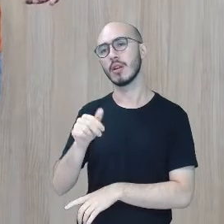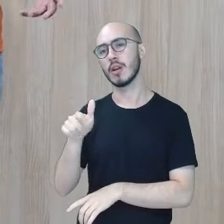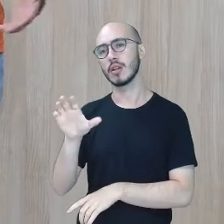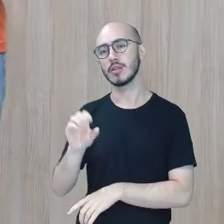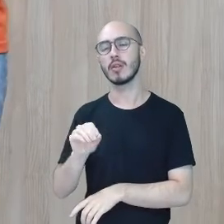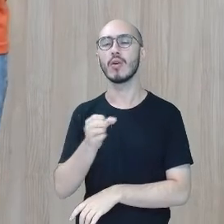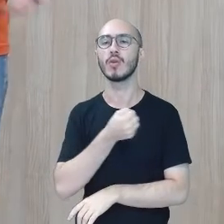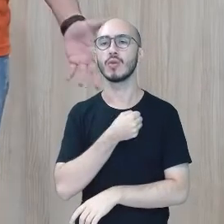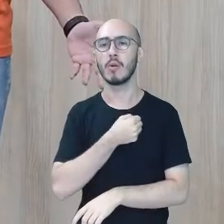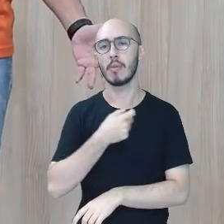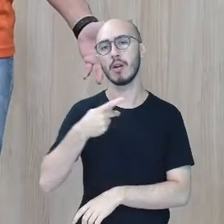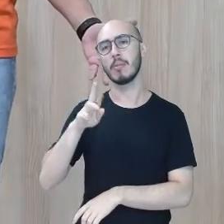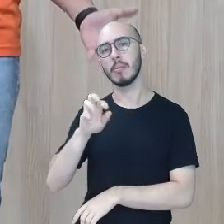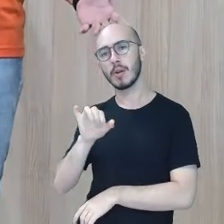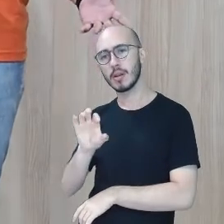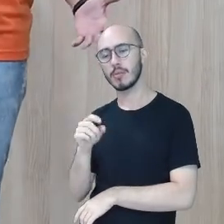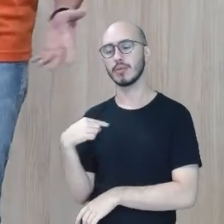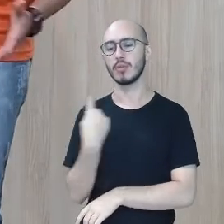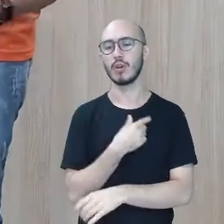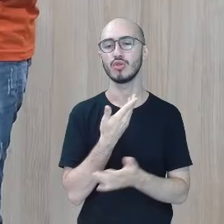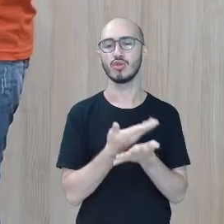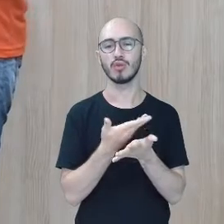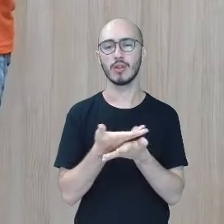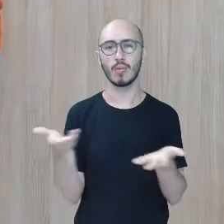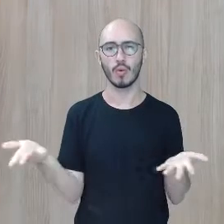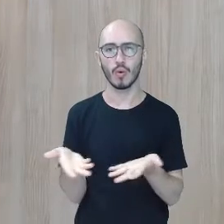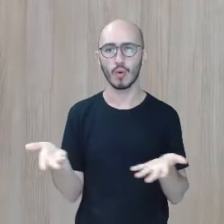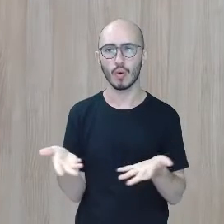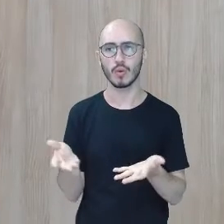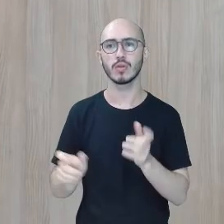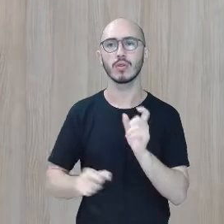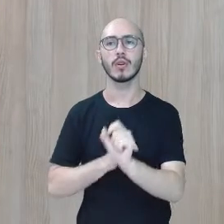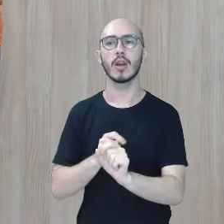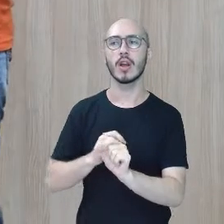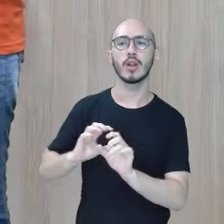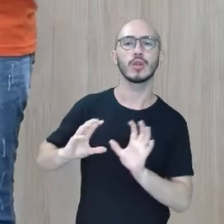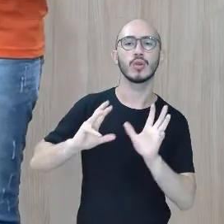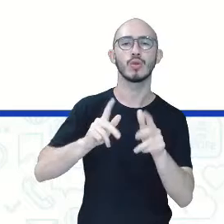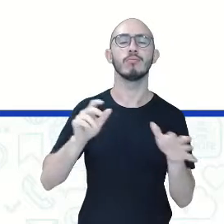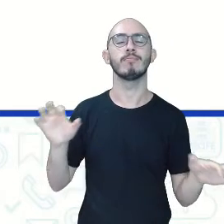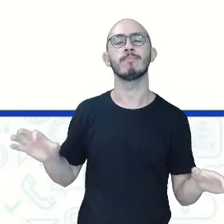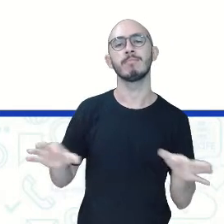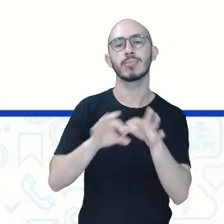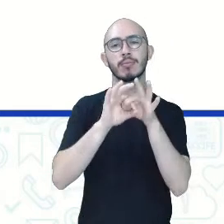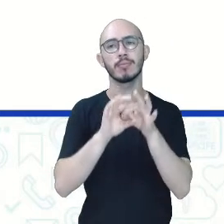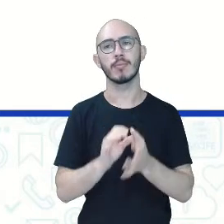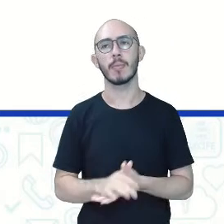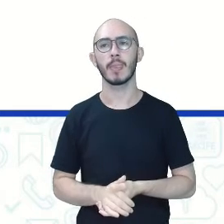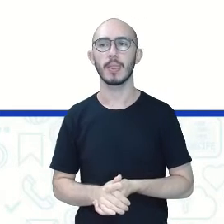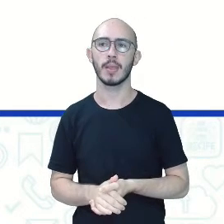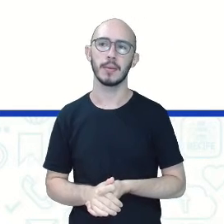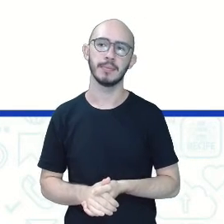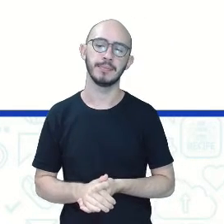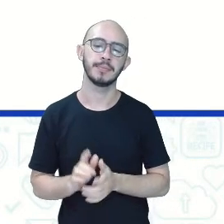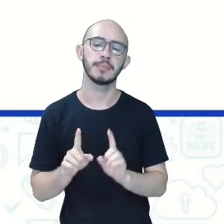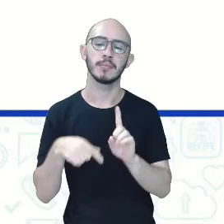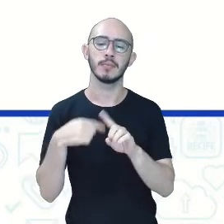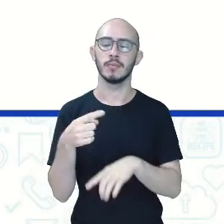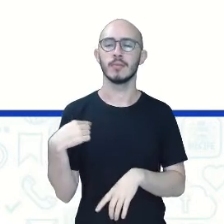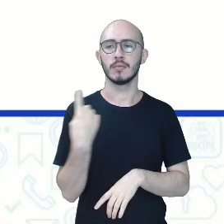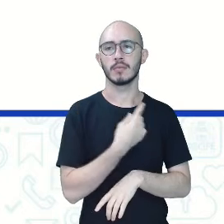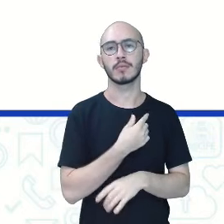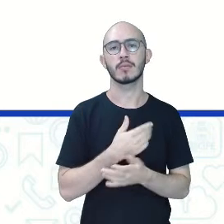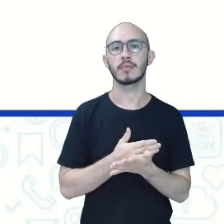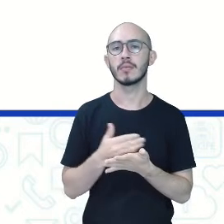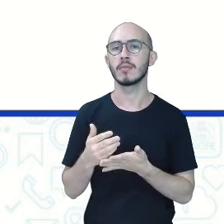números primos, que é o que estamos estudando aqui hoje, tá vendo? Que tudo está aí interligado. Depois, a gente começou aí